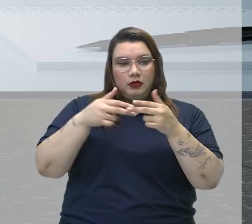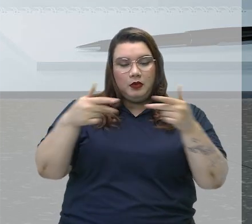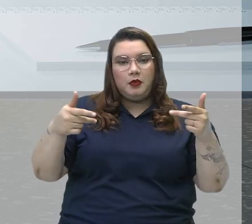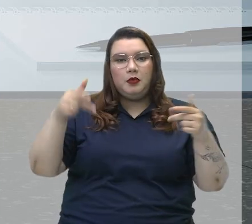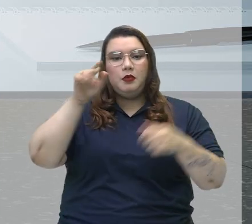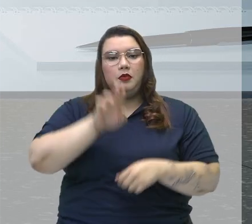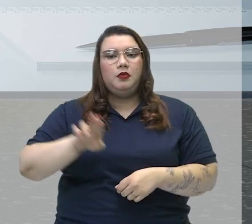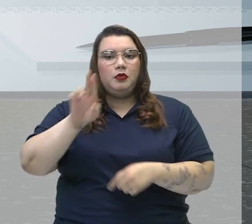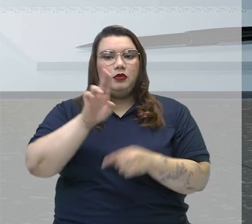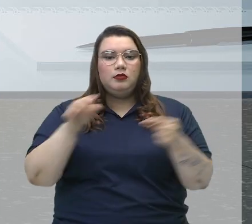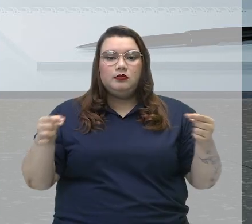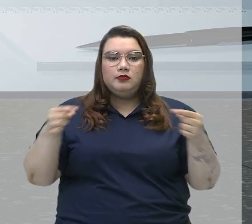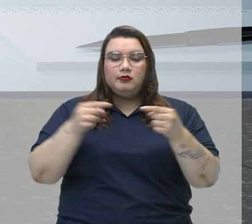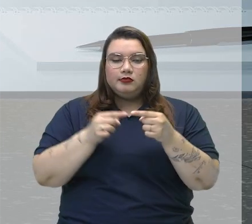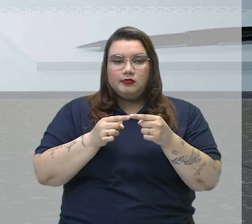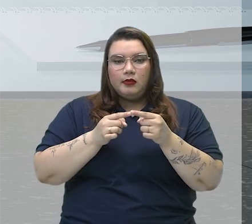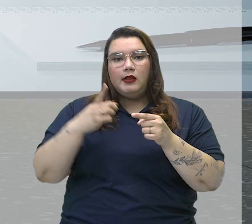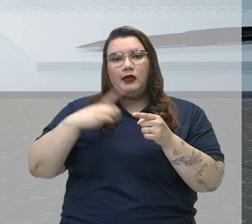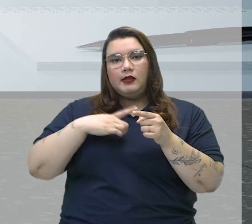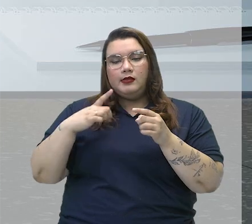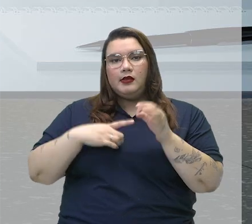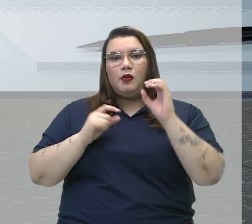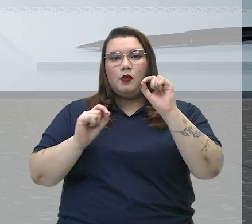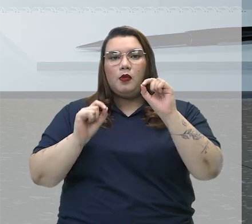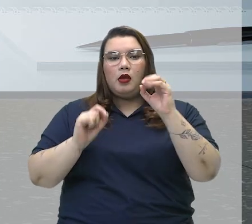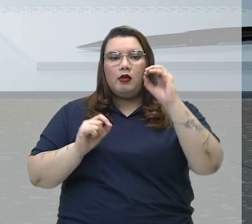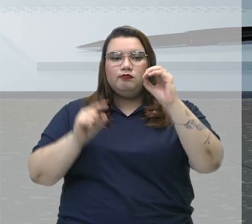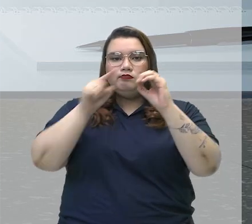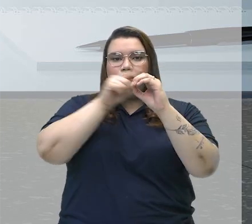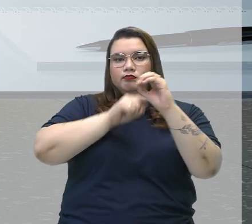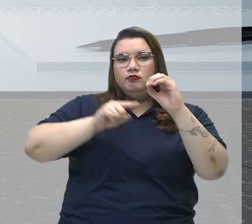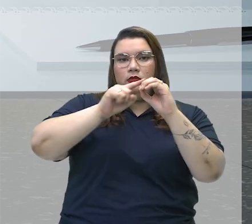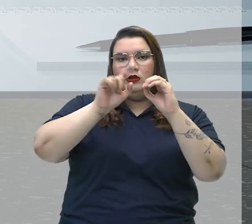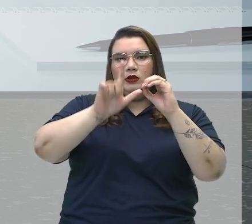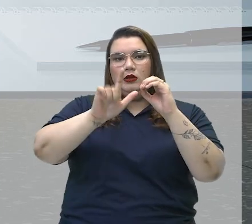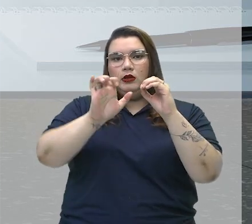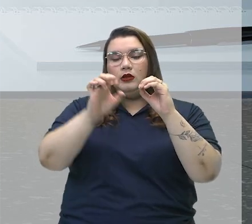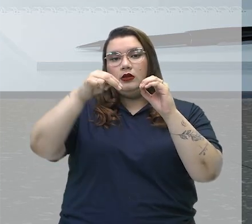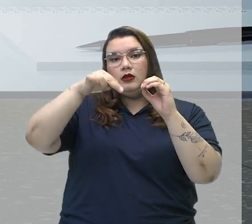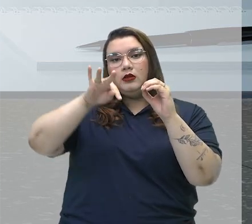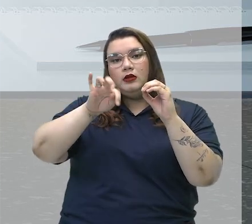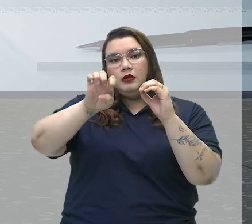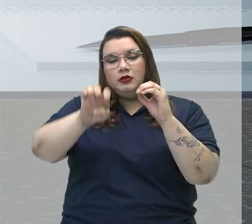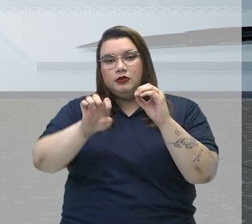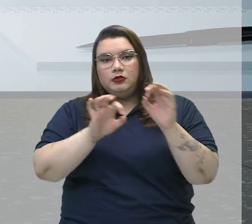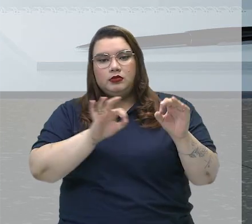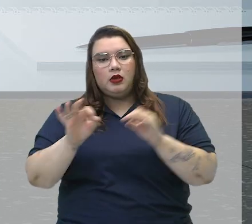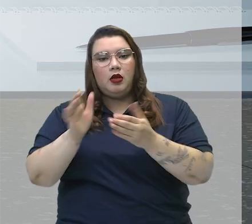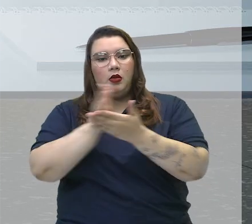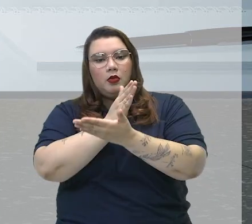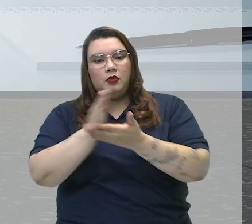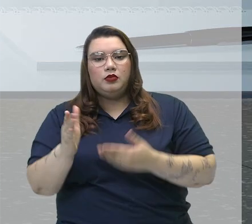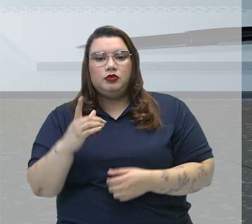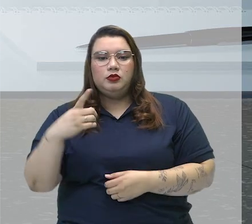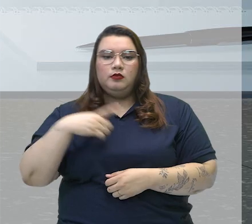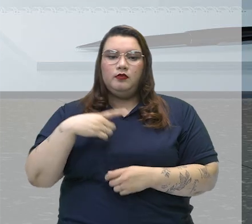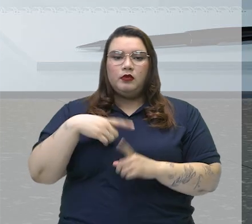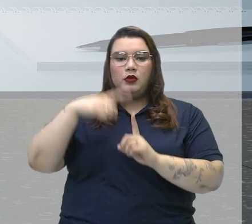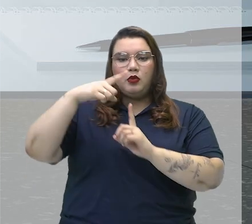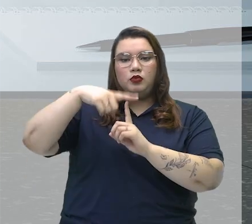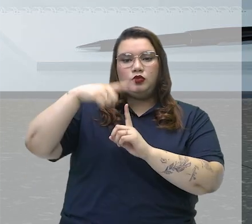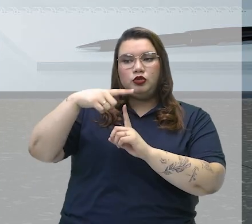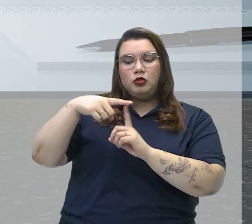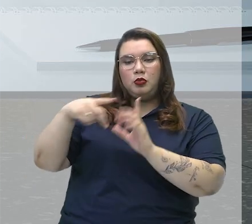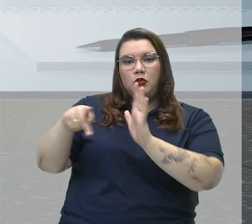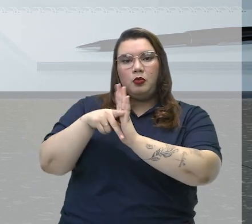aparelhos, eles funcionam utilizando lentes e aproveitando suas características, né? Alguns deles